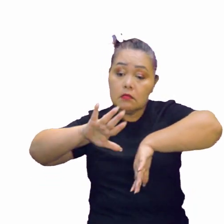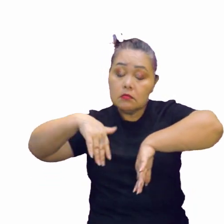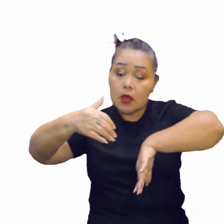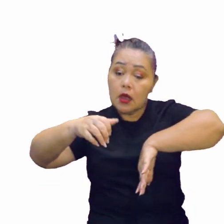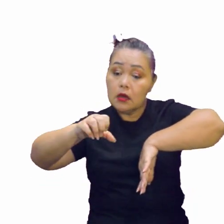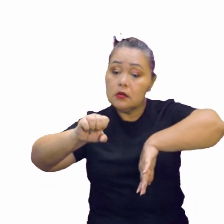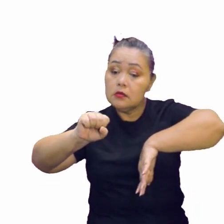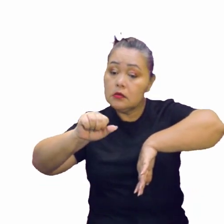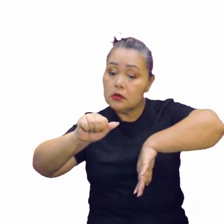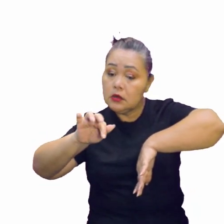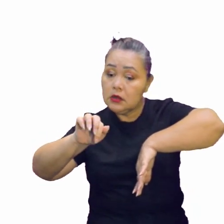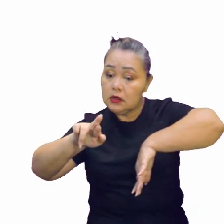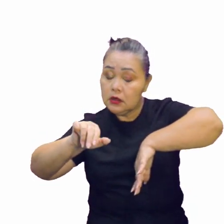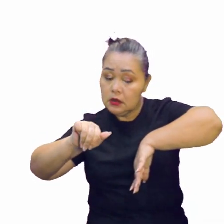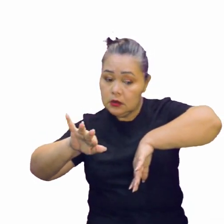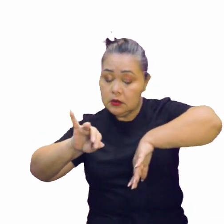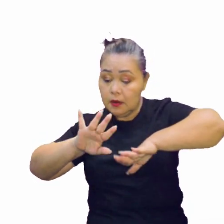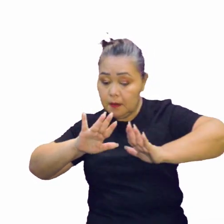entre safra,